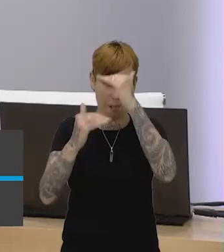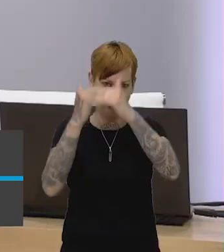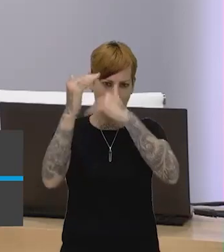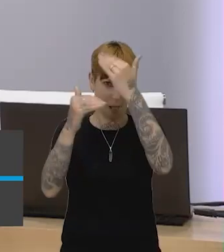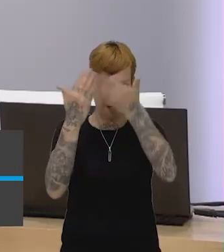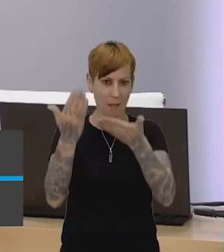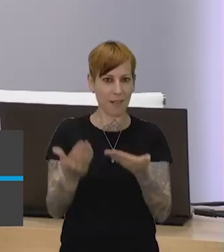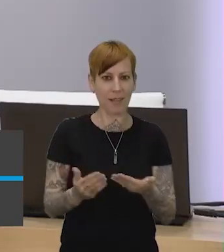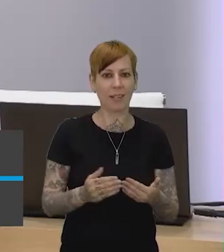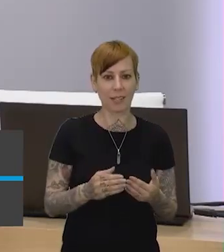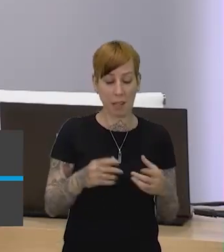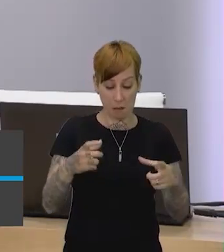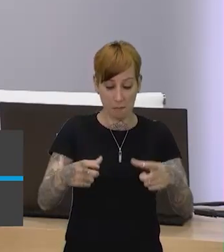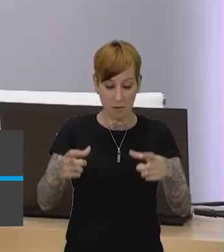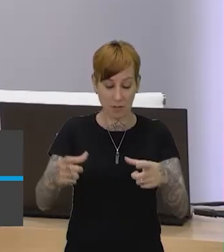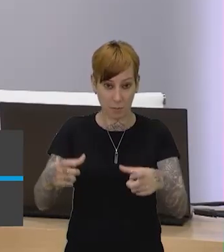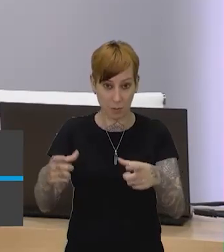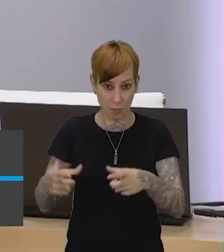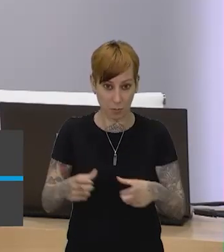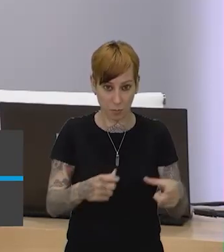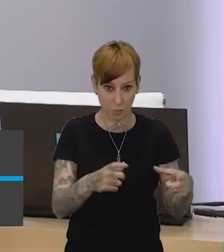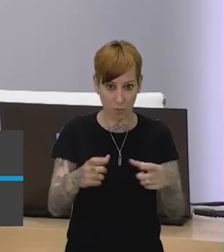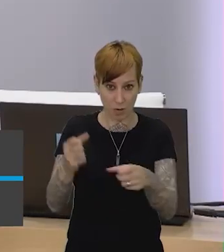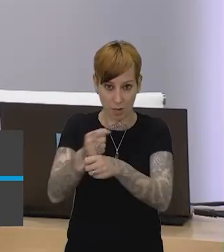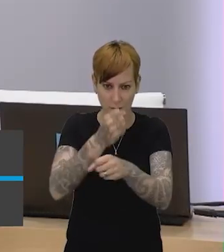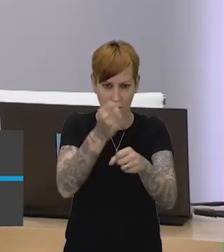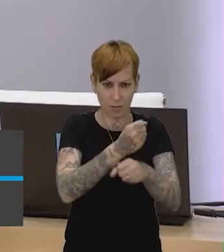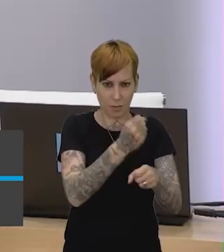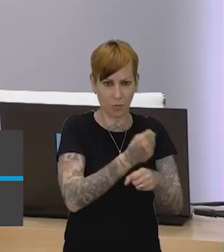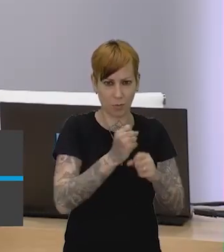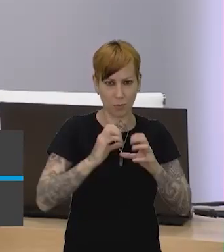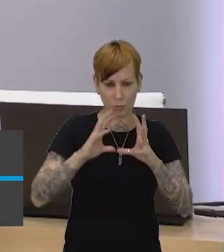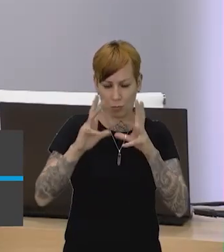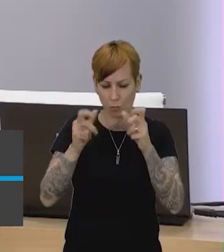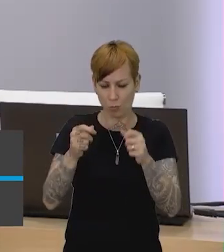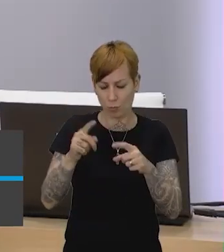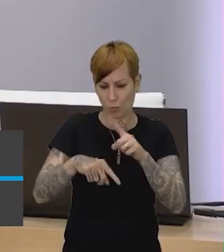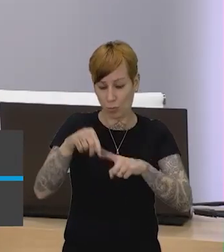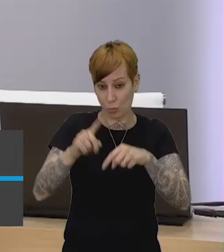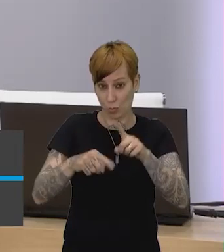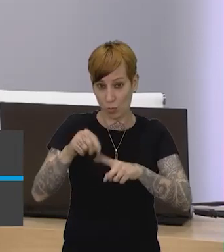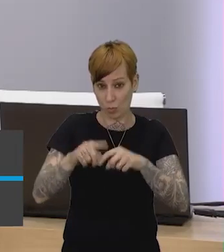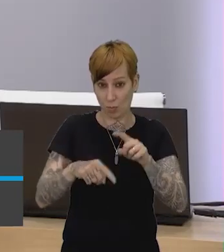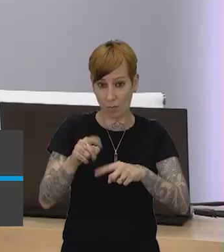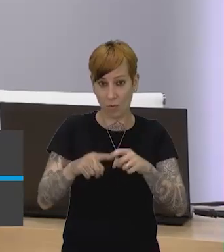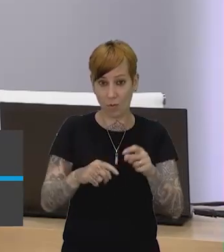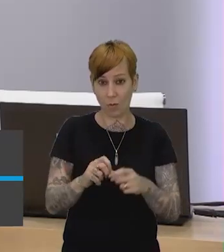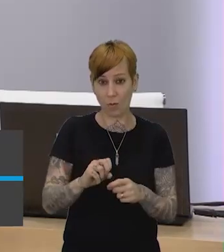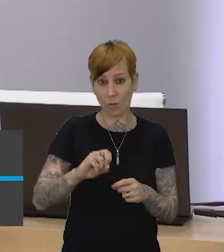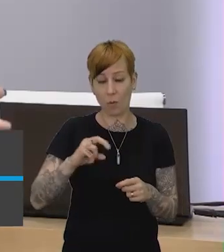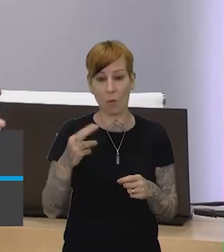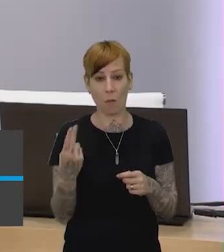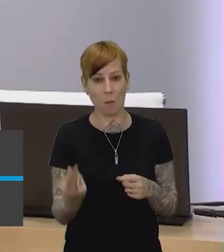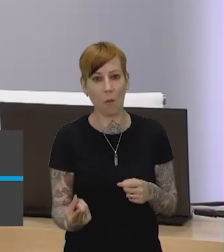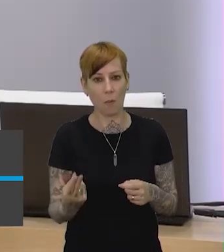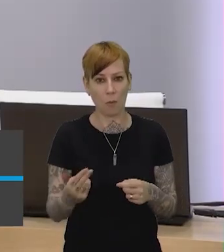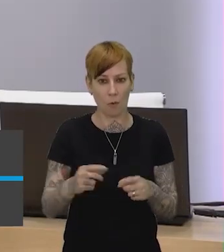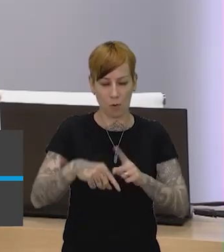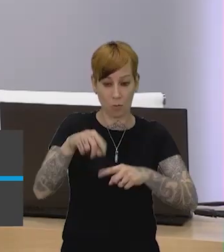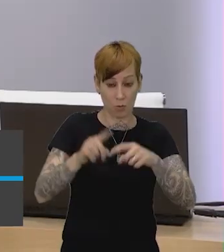com base aonde a gente está, que a gente vai construindo, todos esses materiais que a gente vai se transformando, ou as coisas que a gente vai